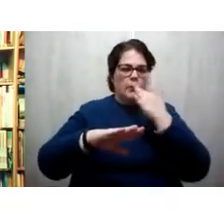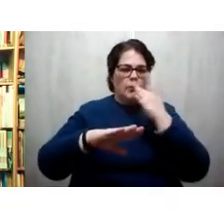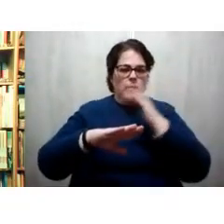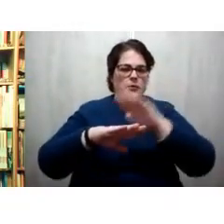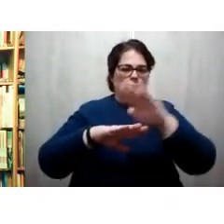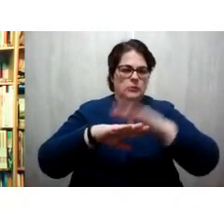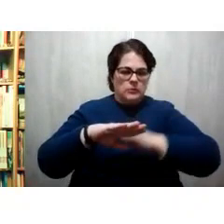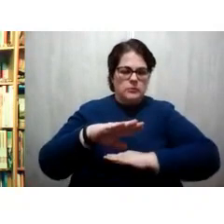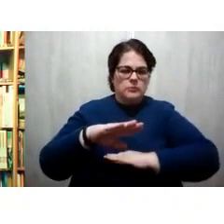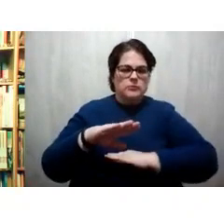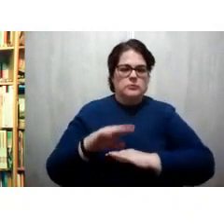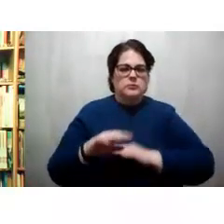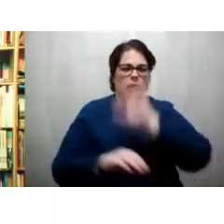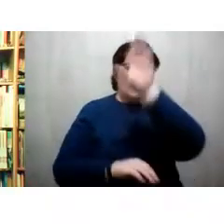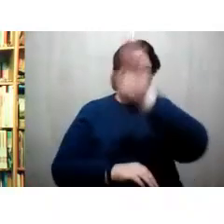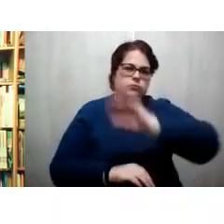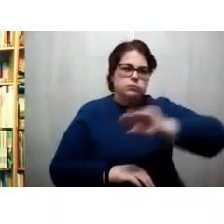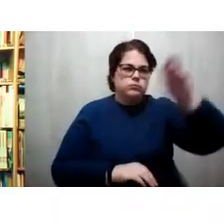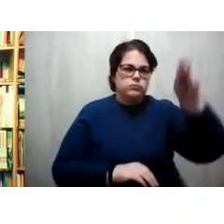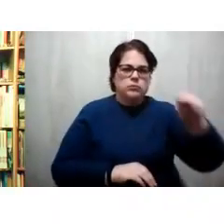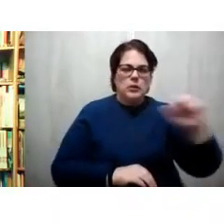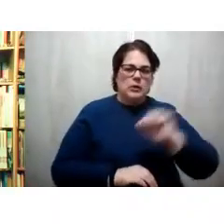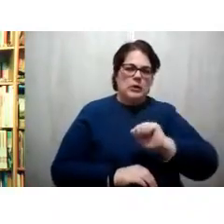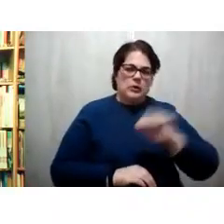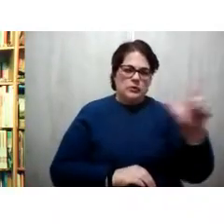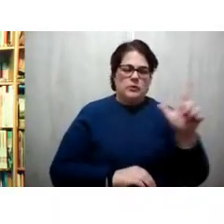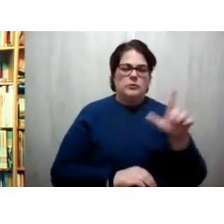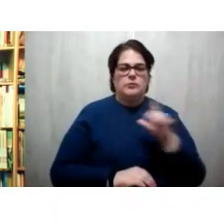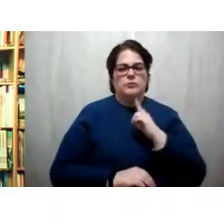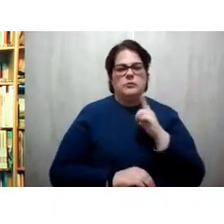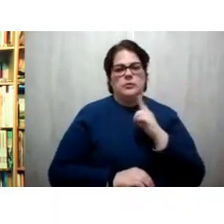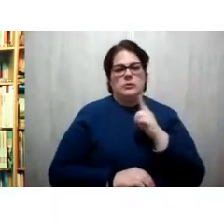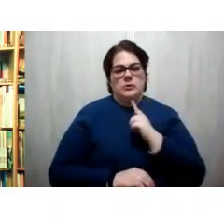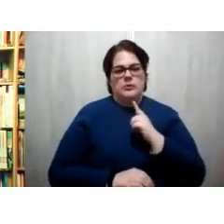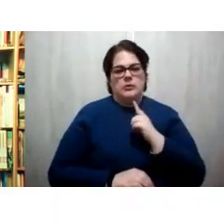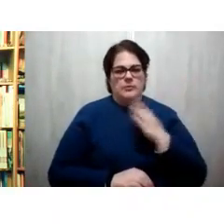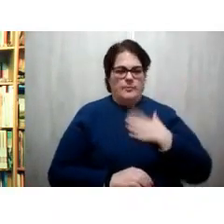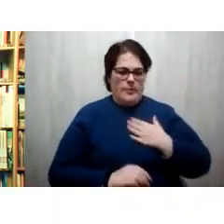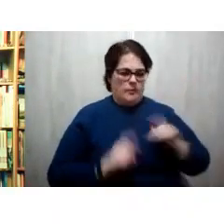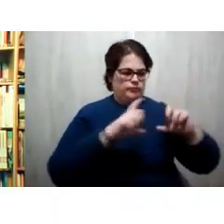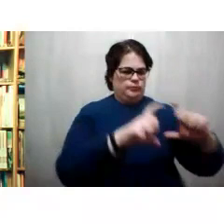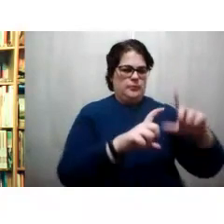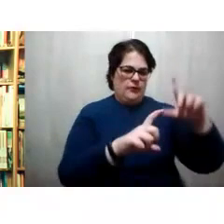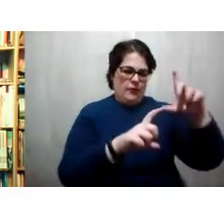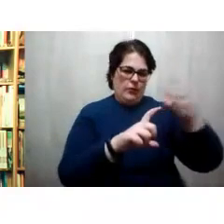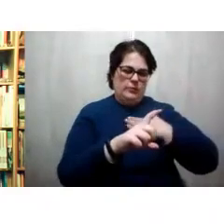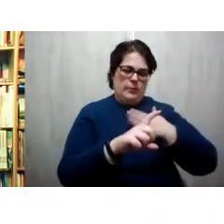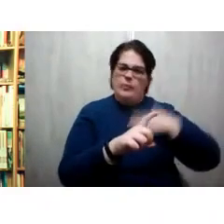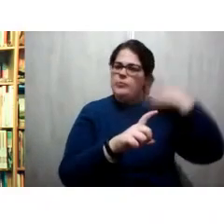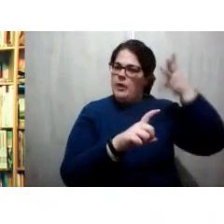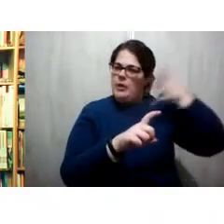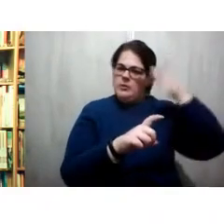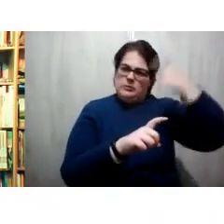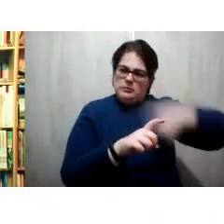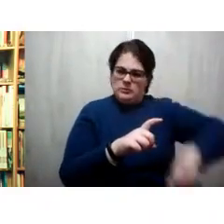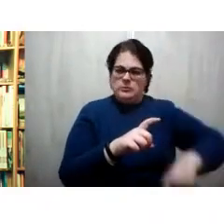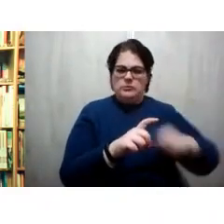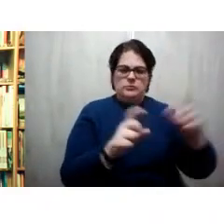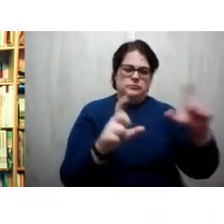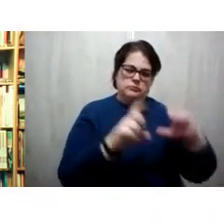uma grande onda azul no meio, onde está a minha foto, a foto da palestrante, no canto